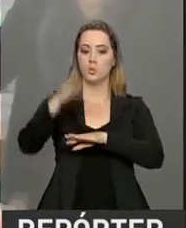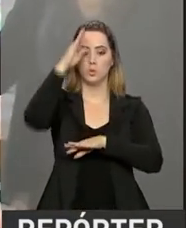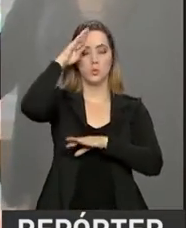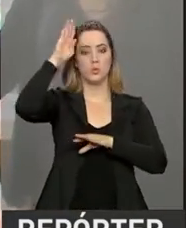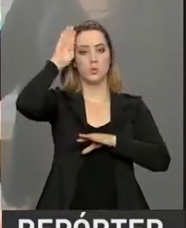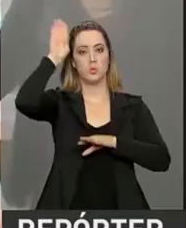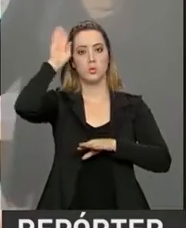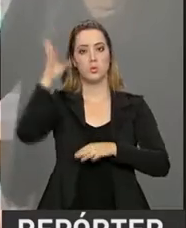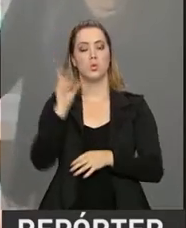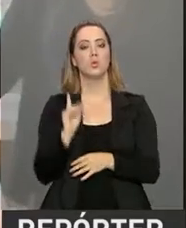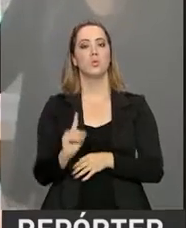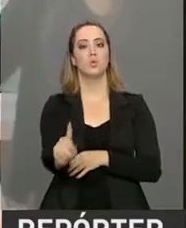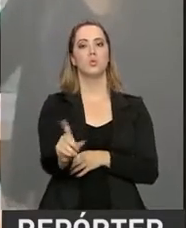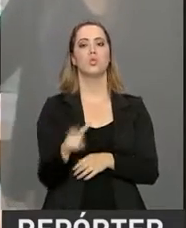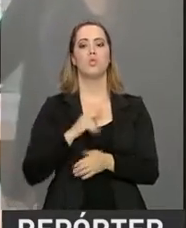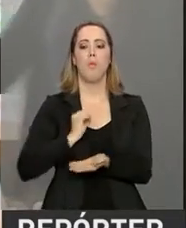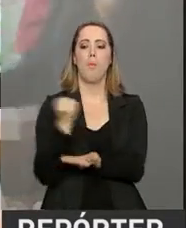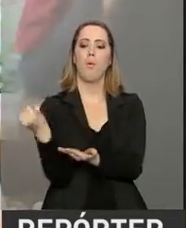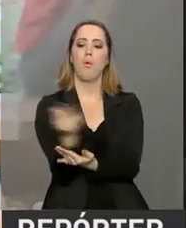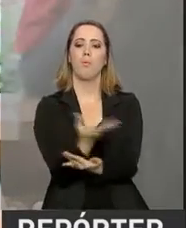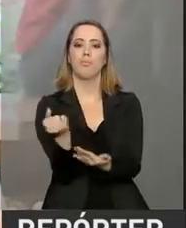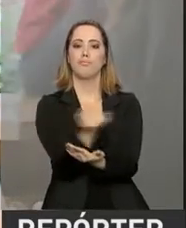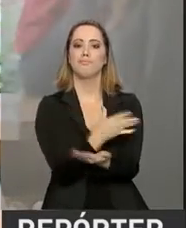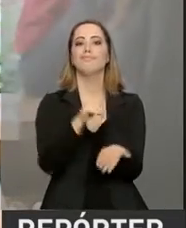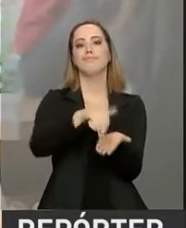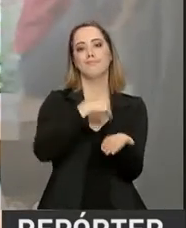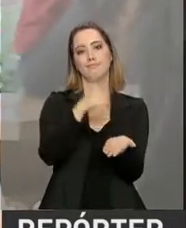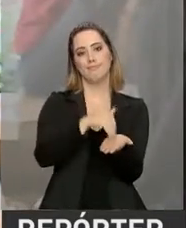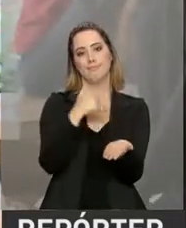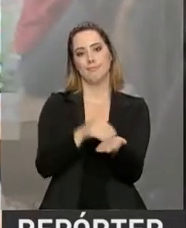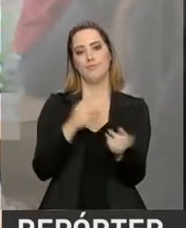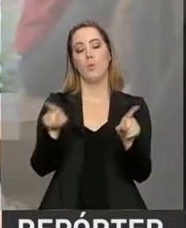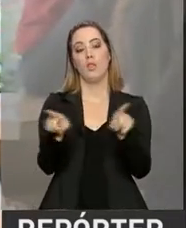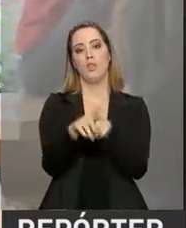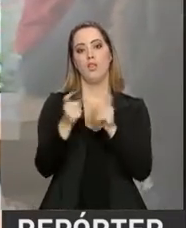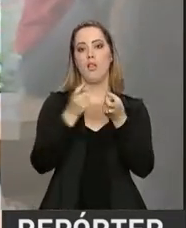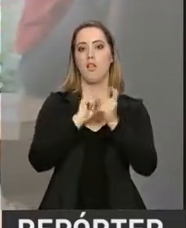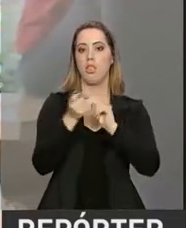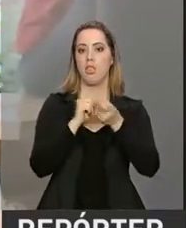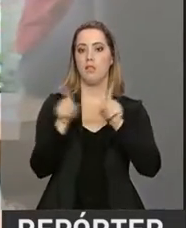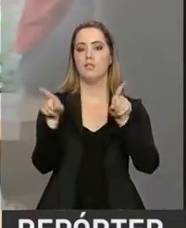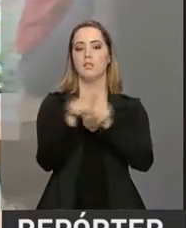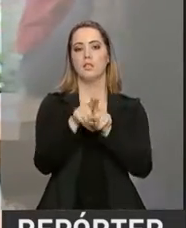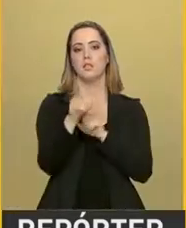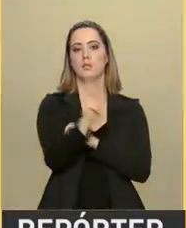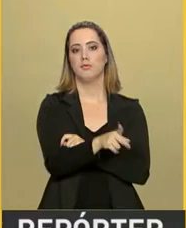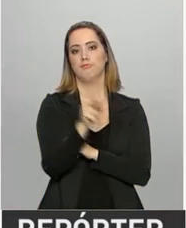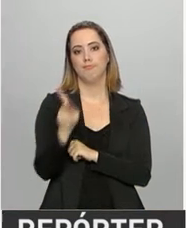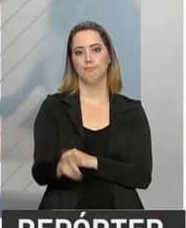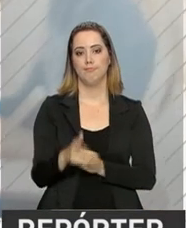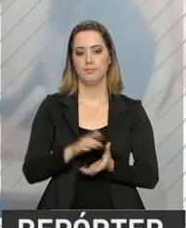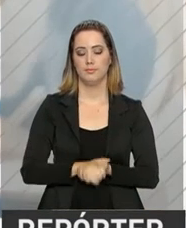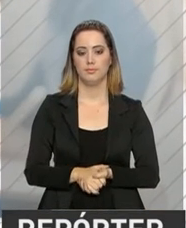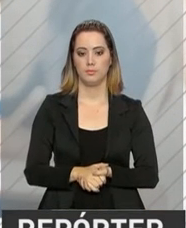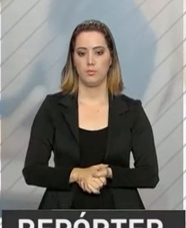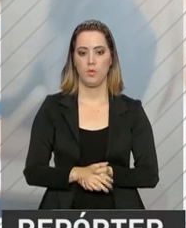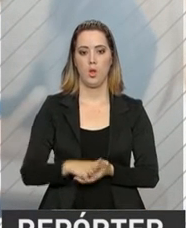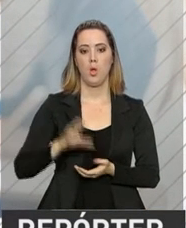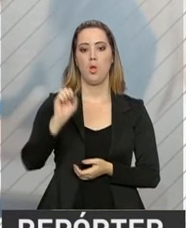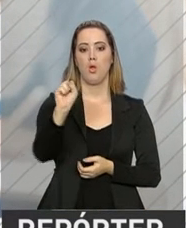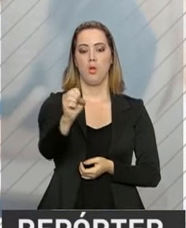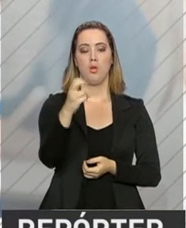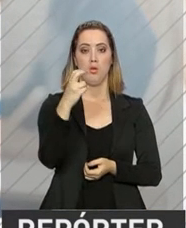direito é o que tem o maior número de matrículas seguido por administração e pedagogia são mais de